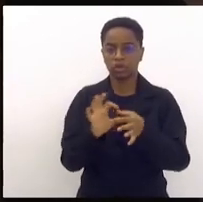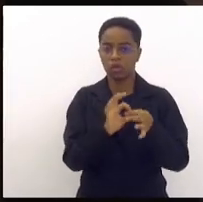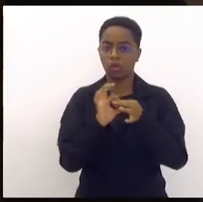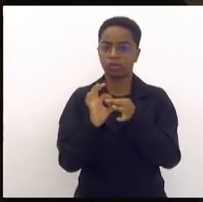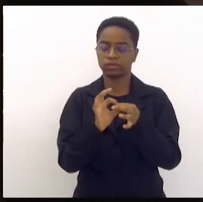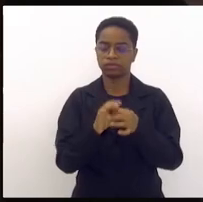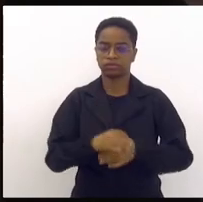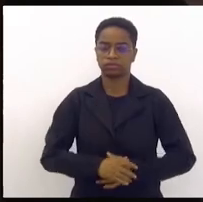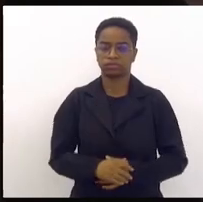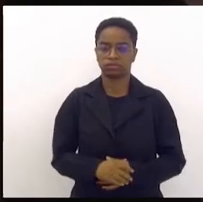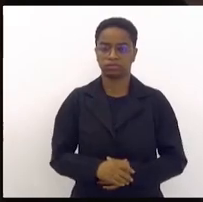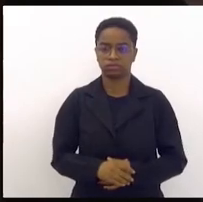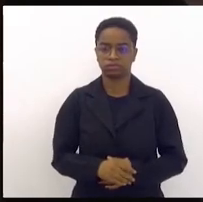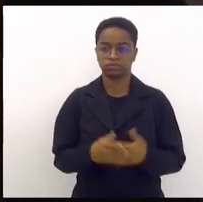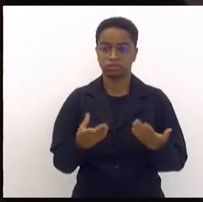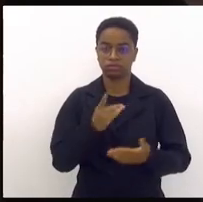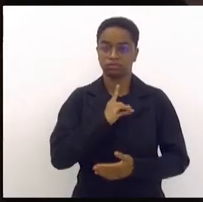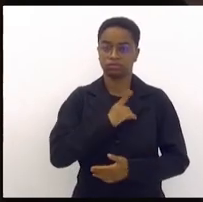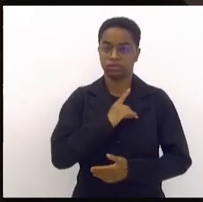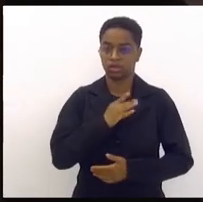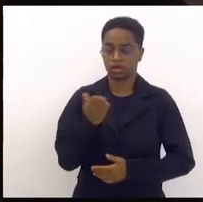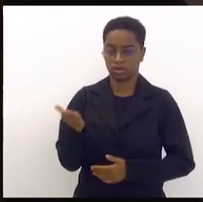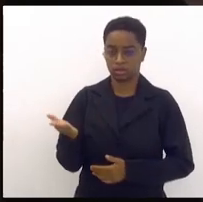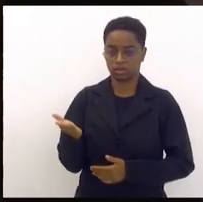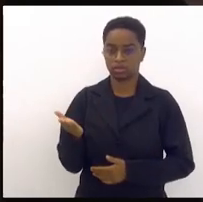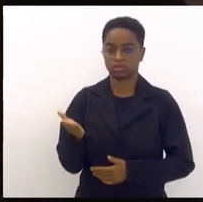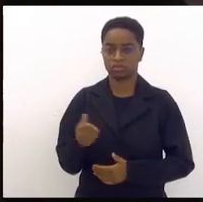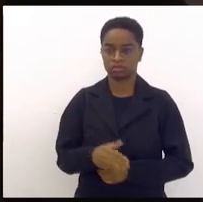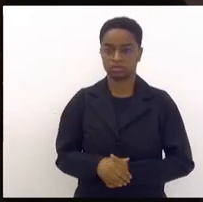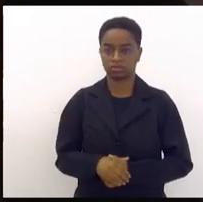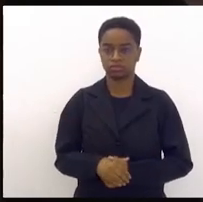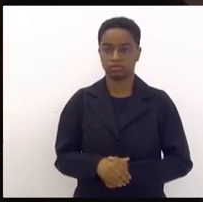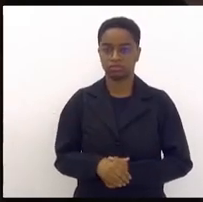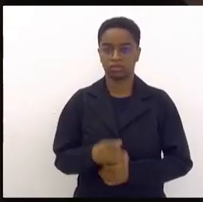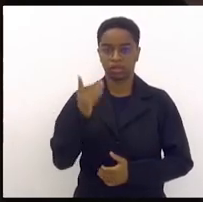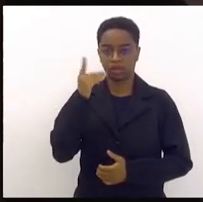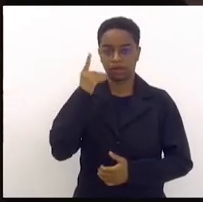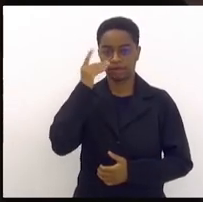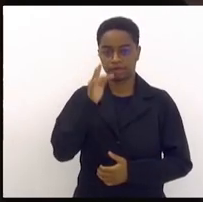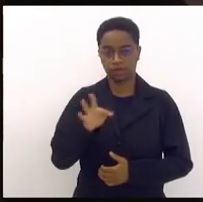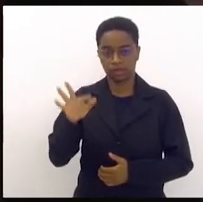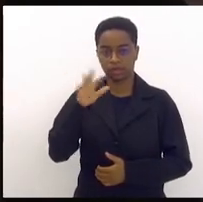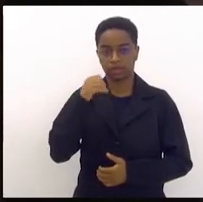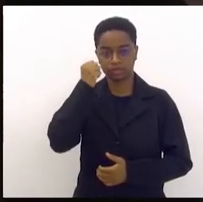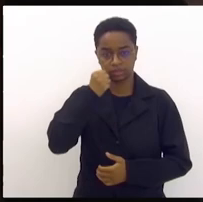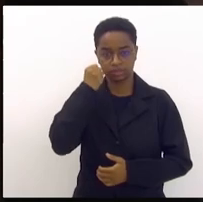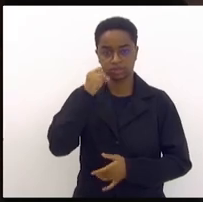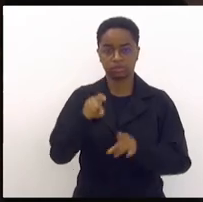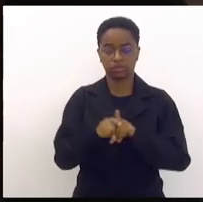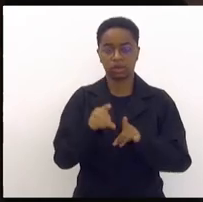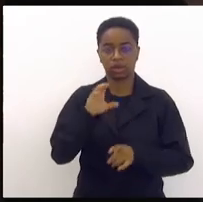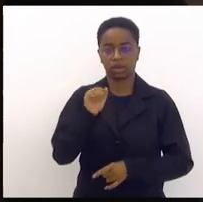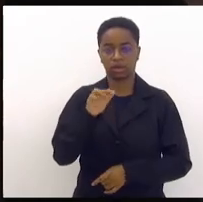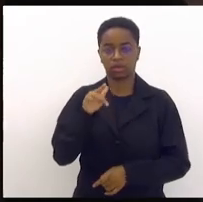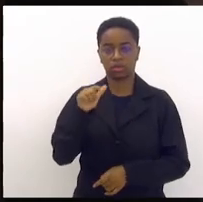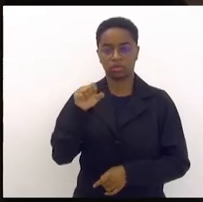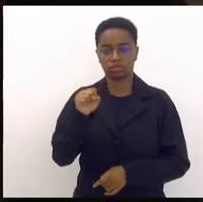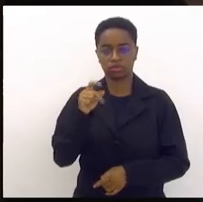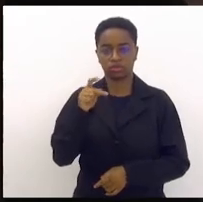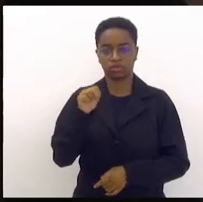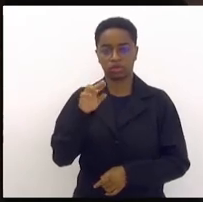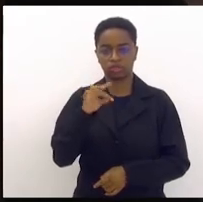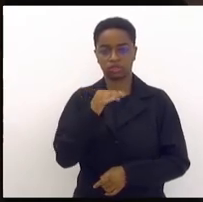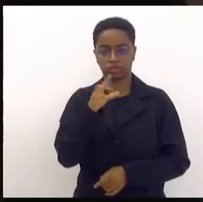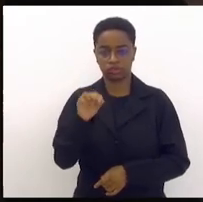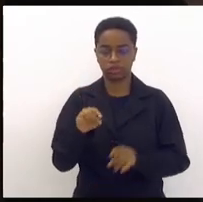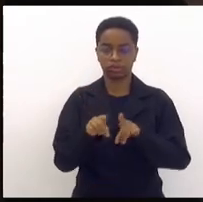forças. Delegado Ramagem, deputado federal, senador Carlos Portinho,